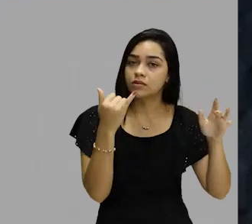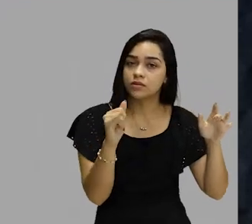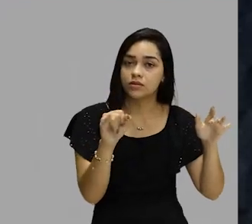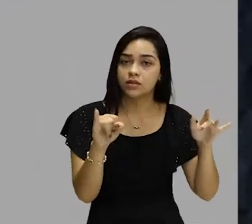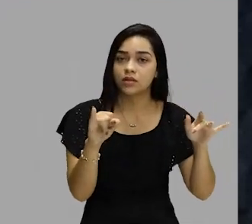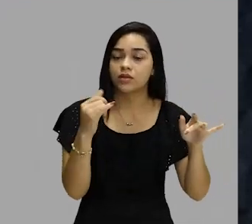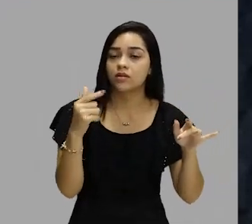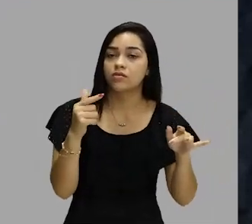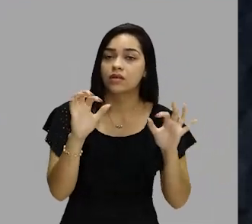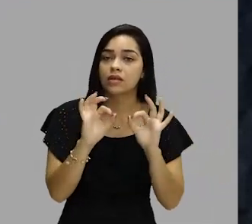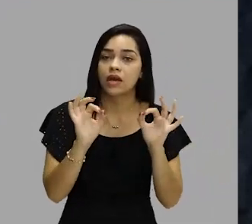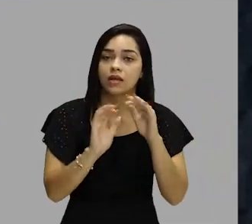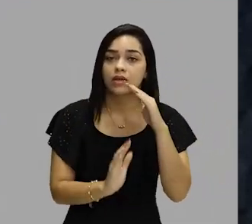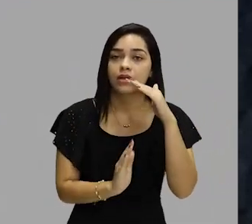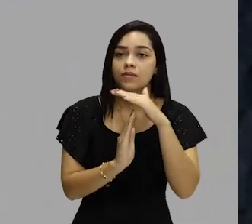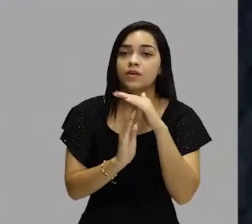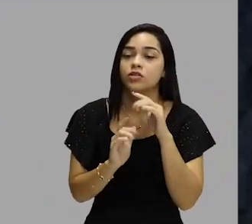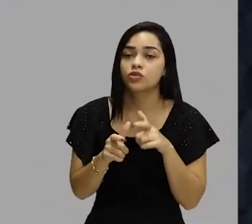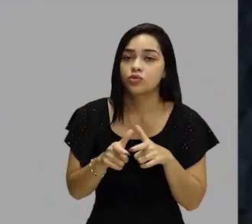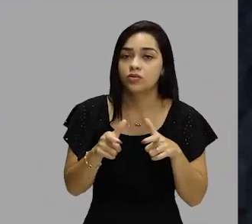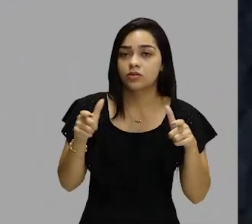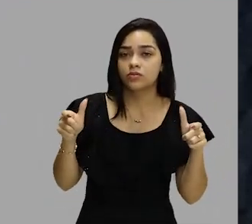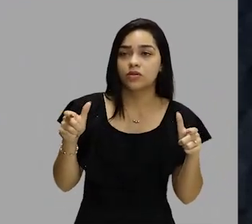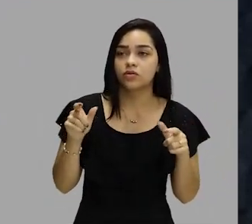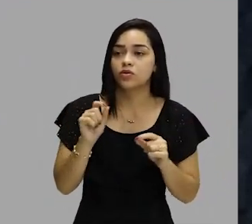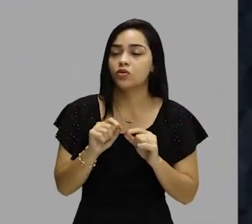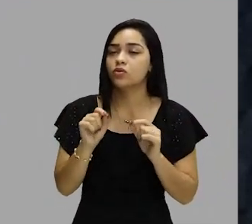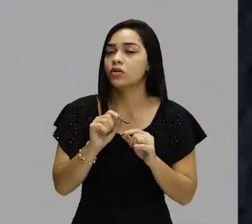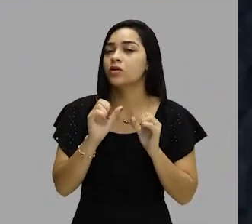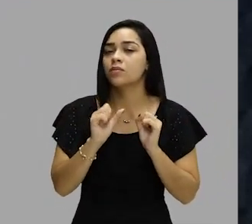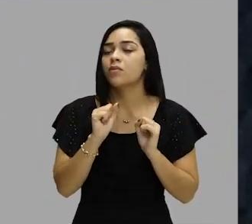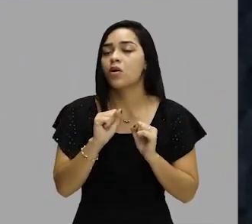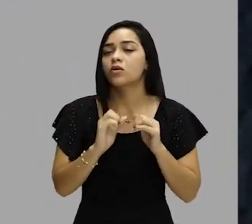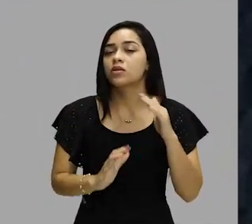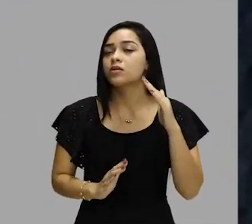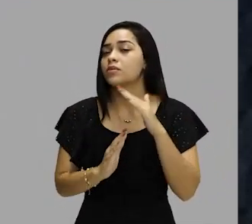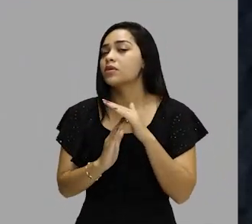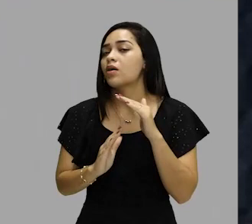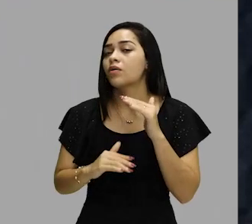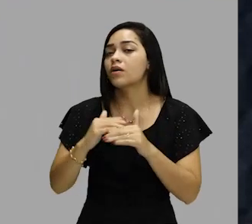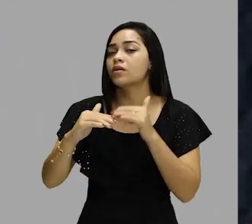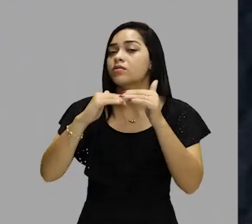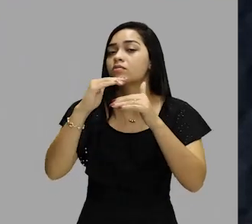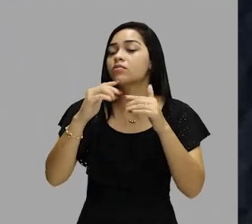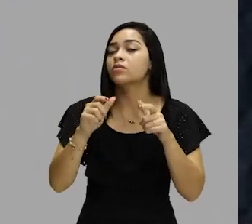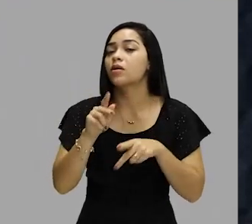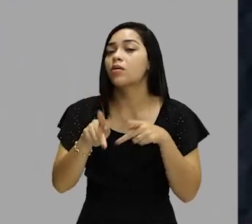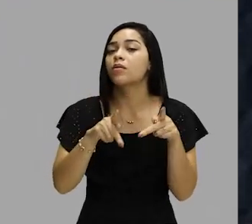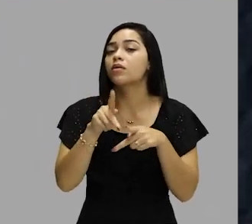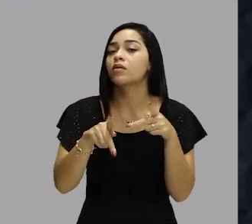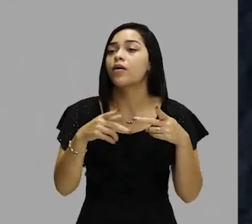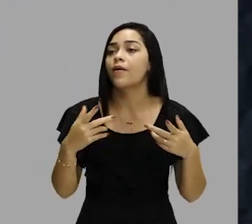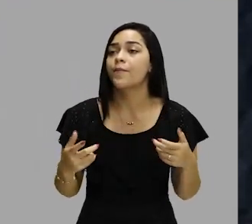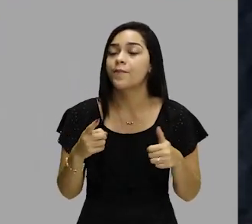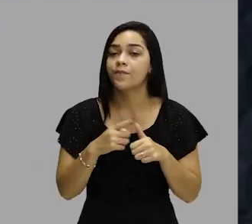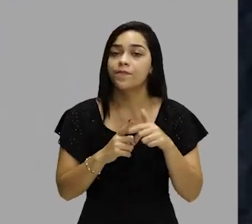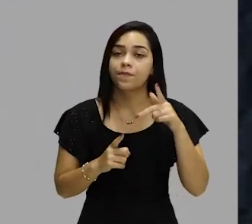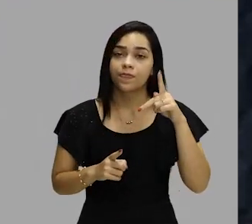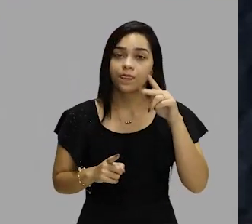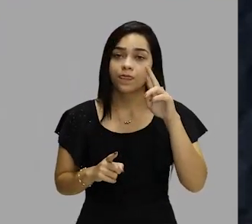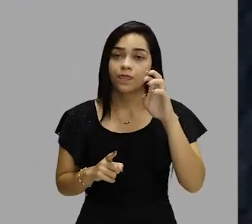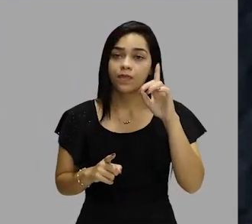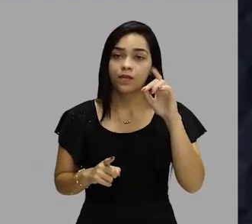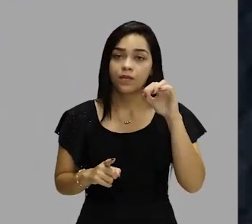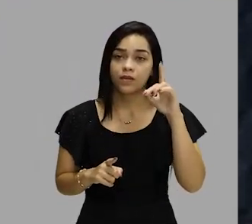tiver nada que limite esse crescimento. E o que é que pode limitar o crescimento das populações?